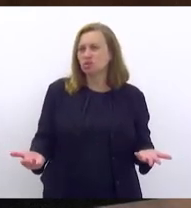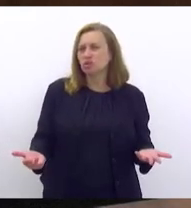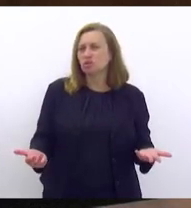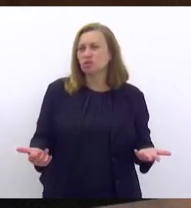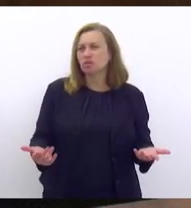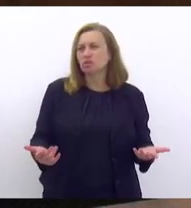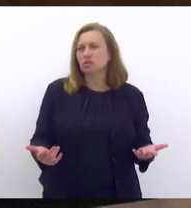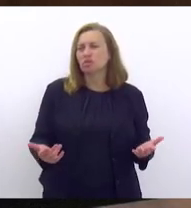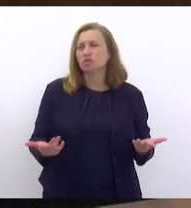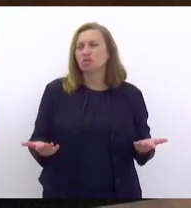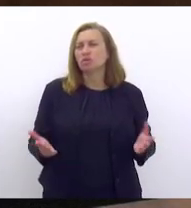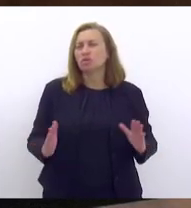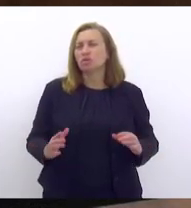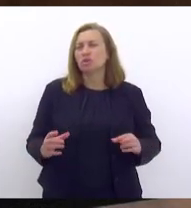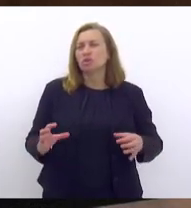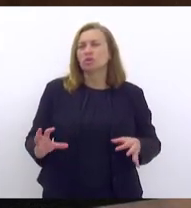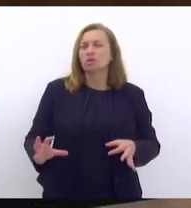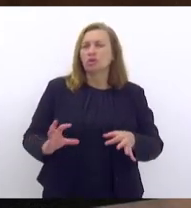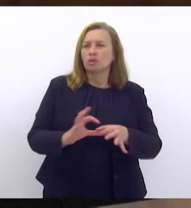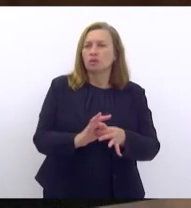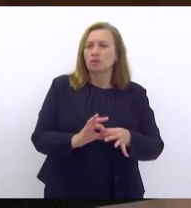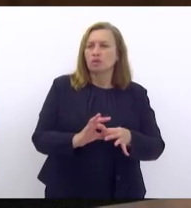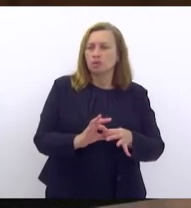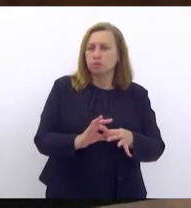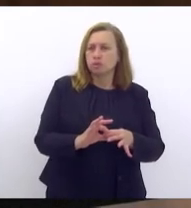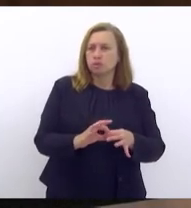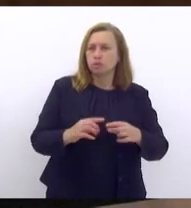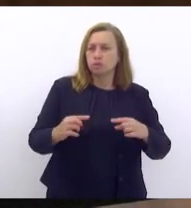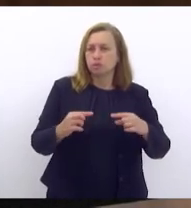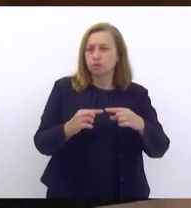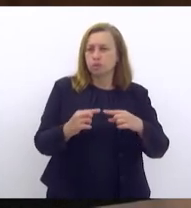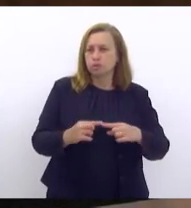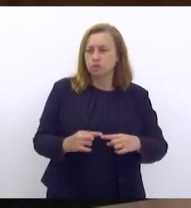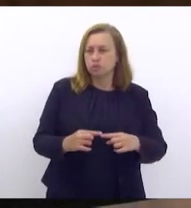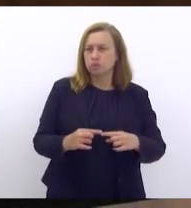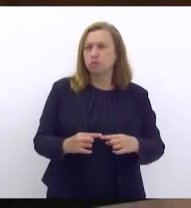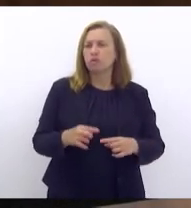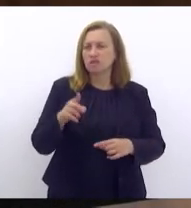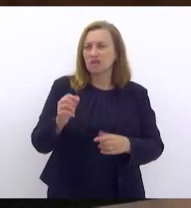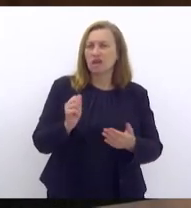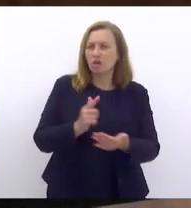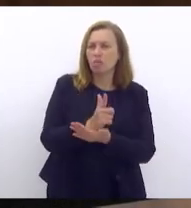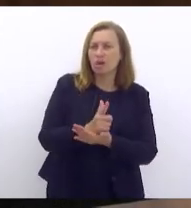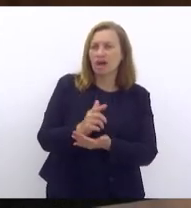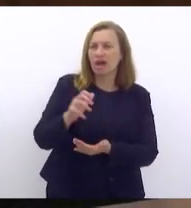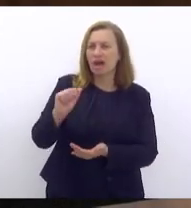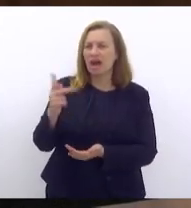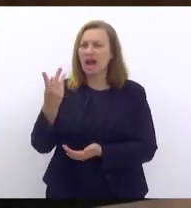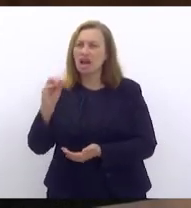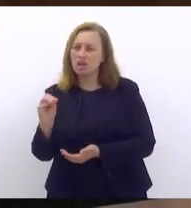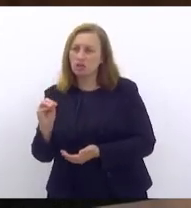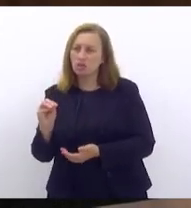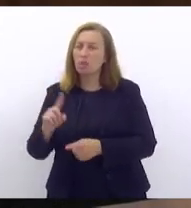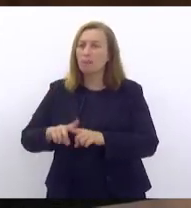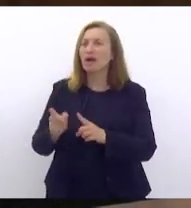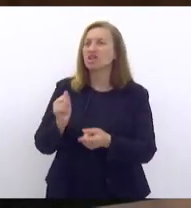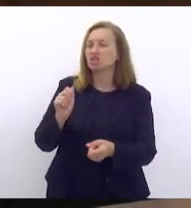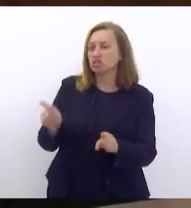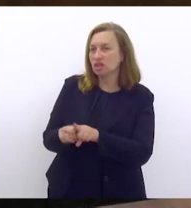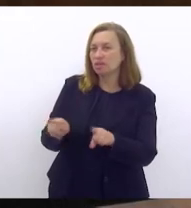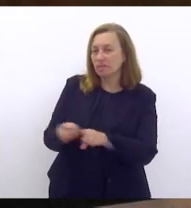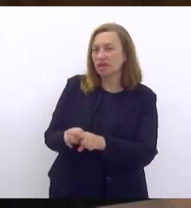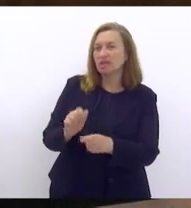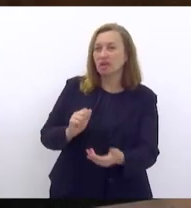operação casada. Você quer comprar alho, leva o alho, mas também tem que levar